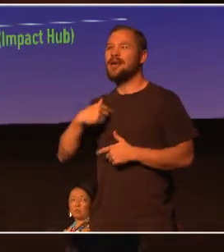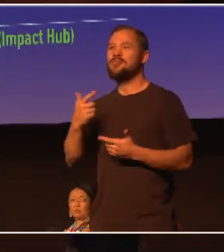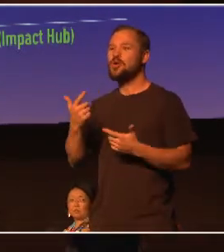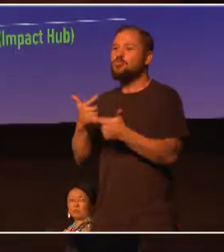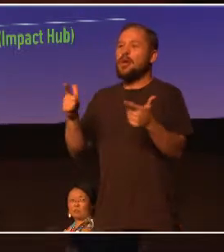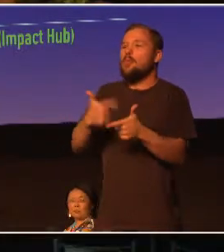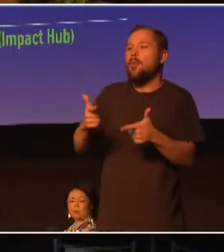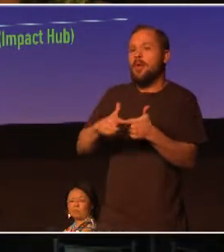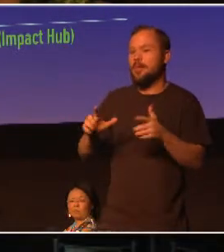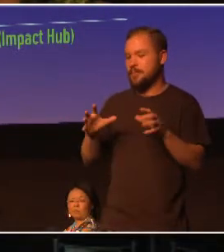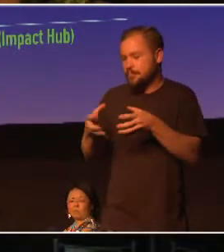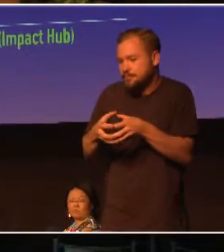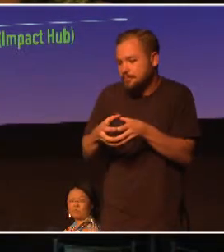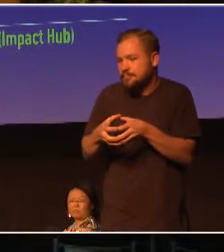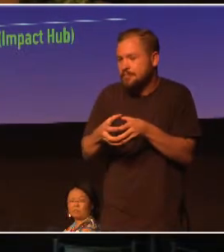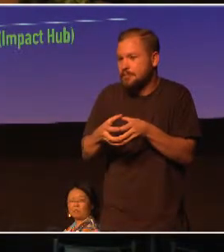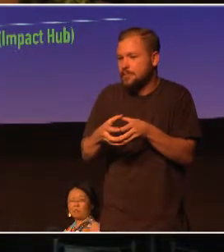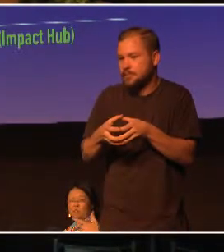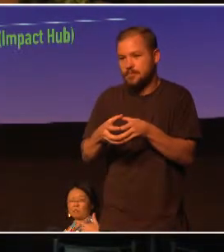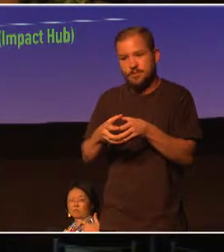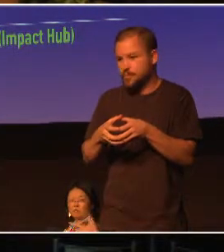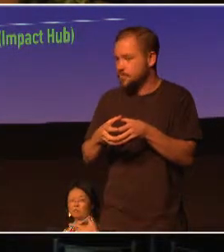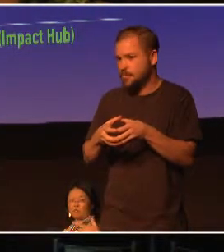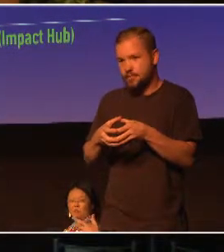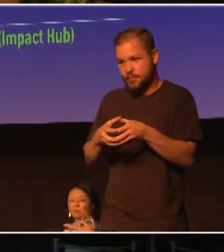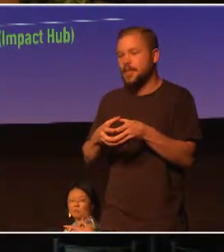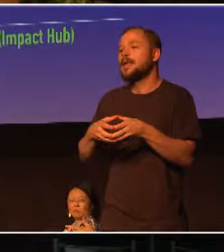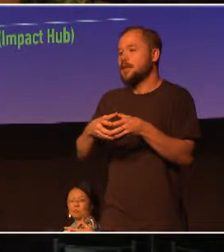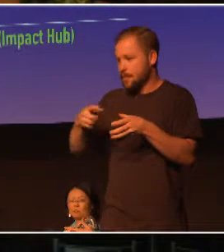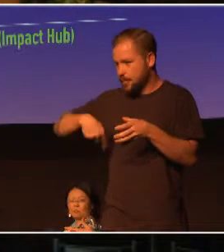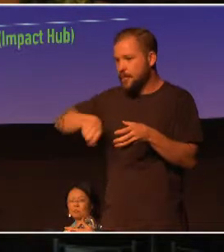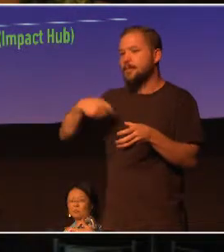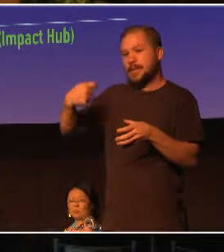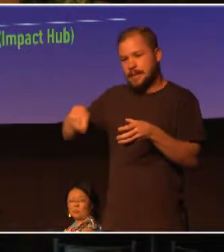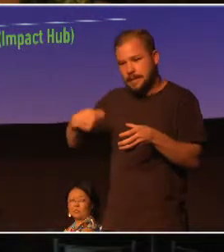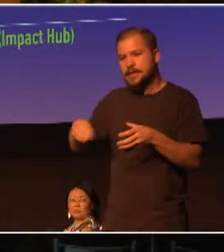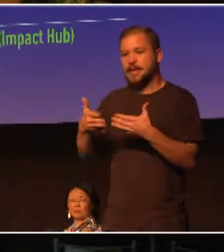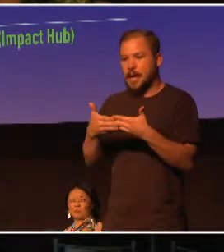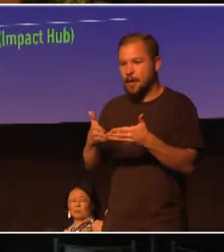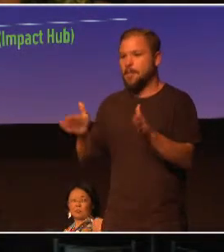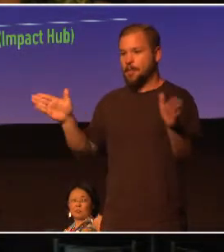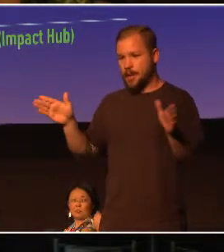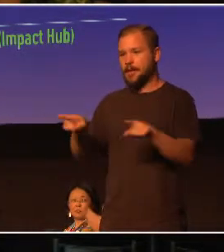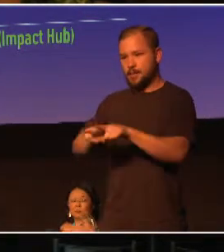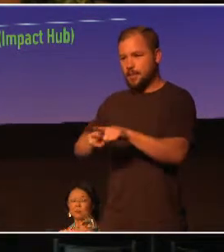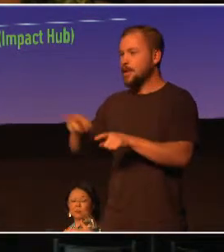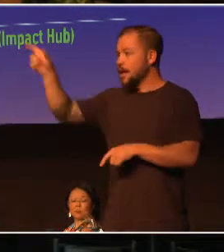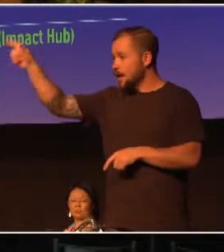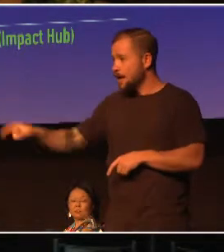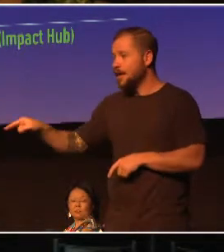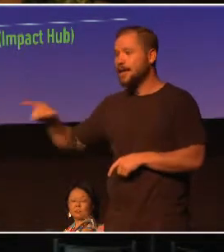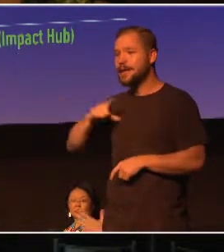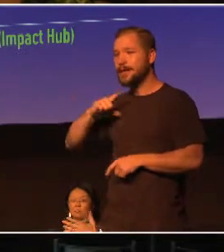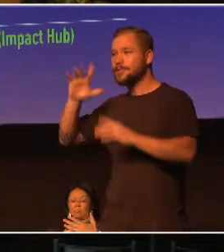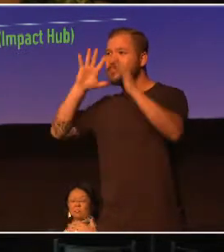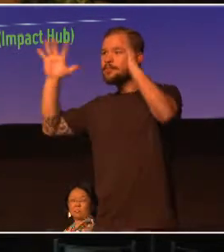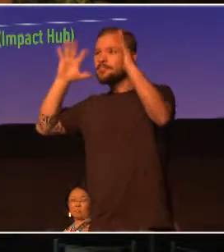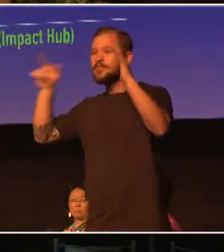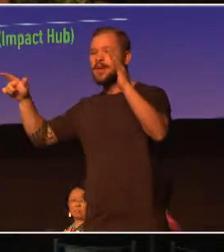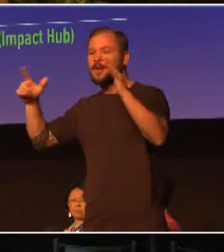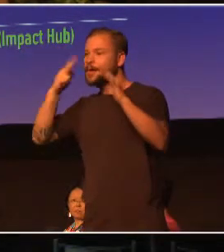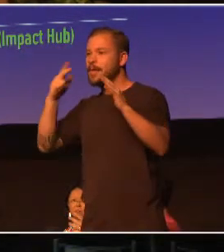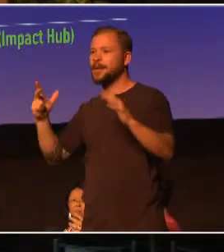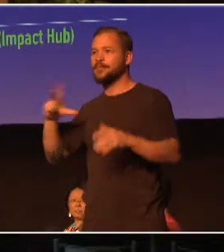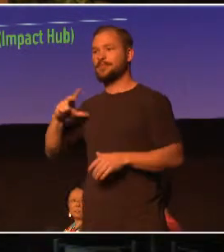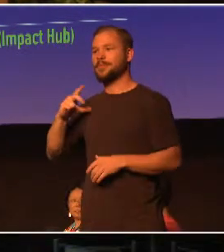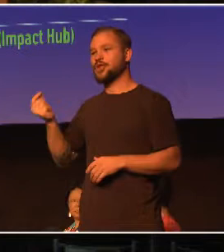né? Então, achar que a gente não precisa também falar com a pessoa que tem uma cabeça de elite, de